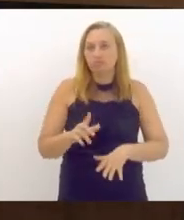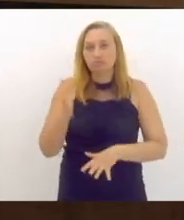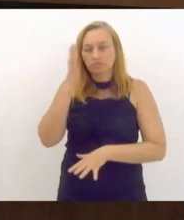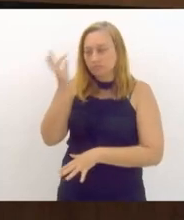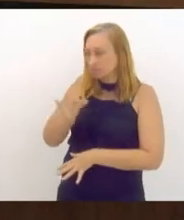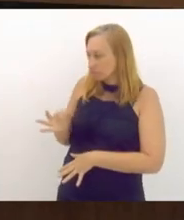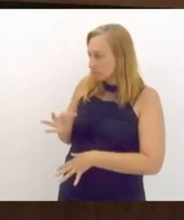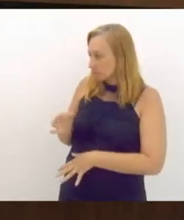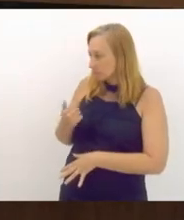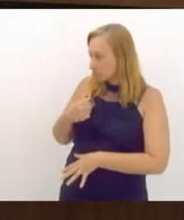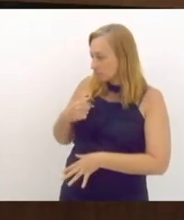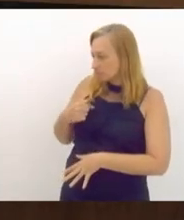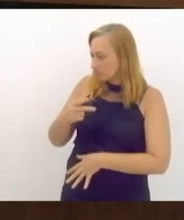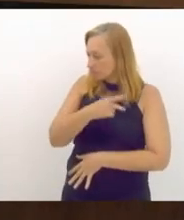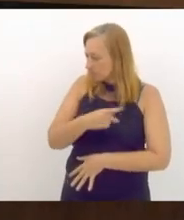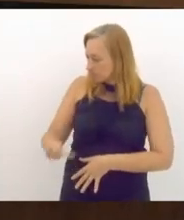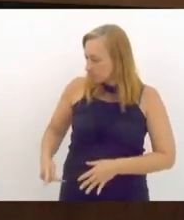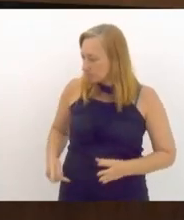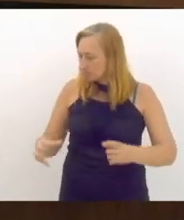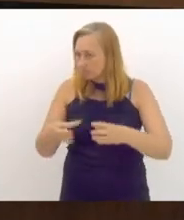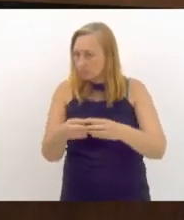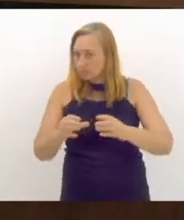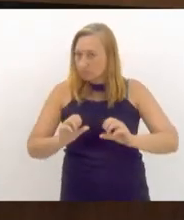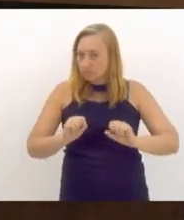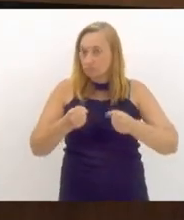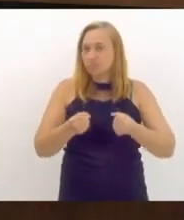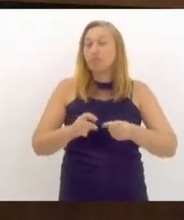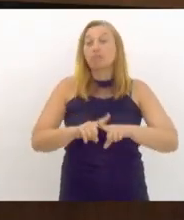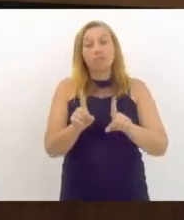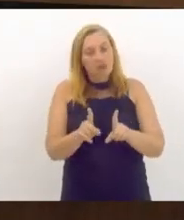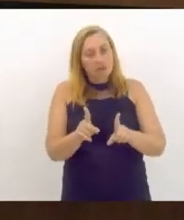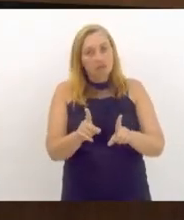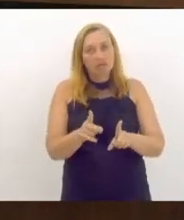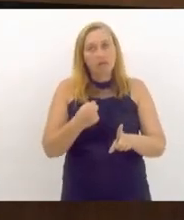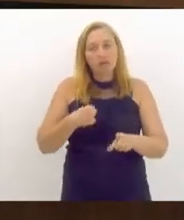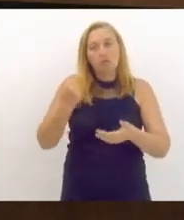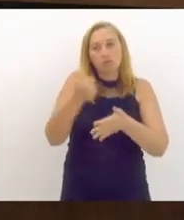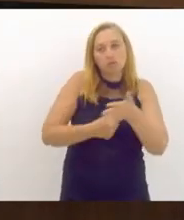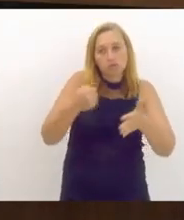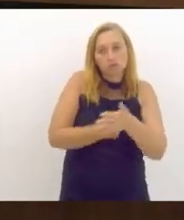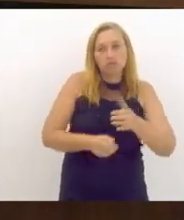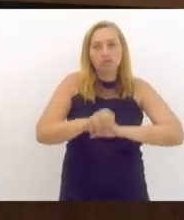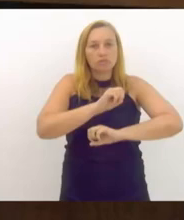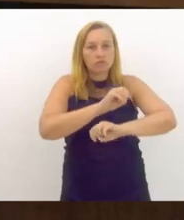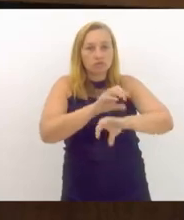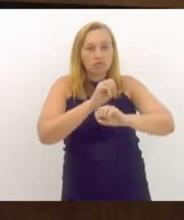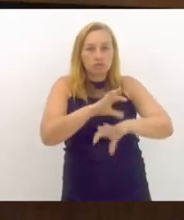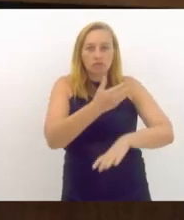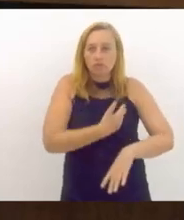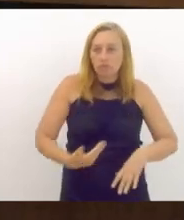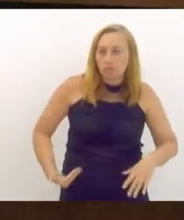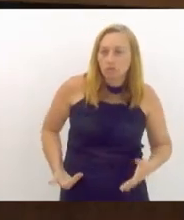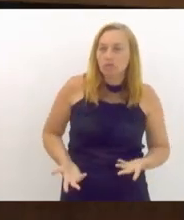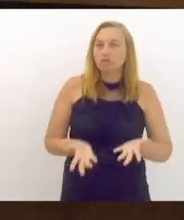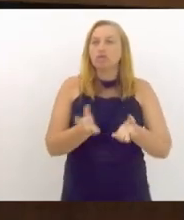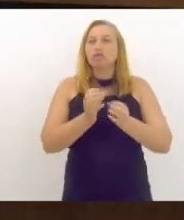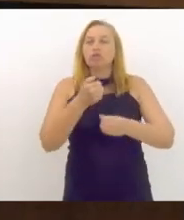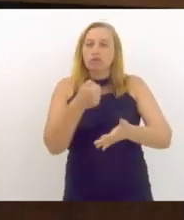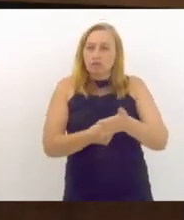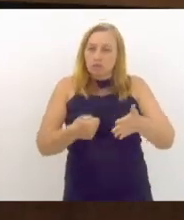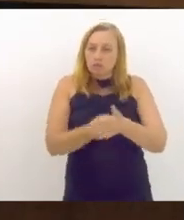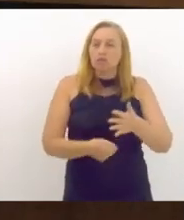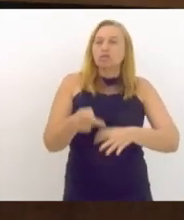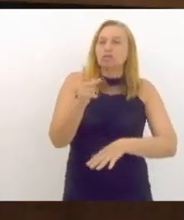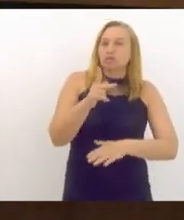vou presidir essa comissão, estou com disposição para isso, mas eu sei que vou continuar lutando pela educação pública, lutando pelos profissionais de